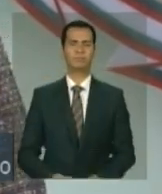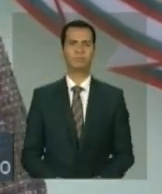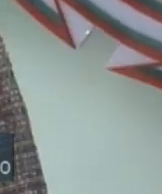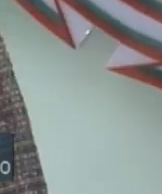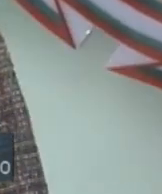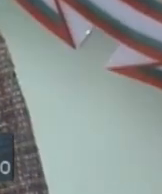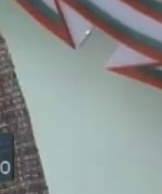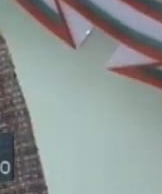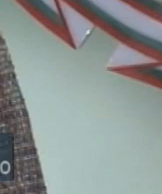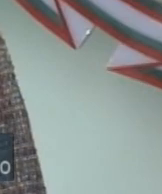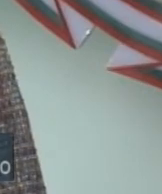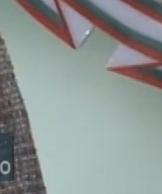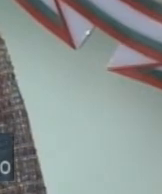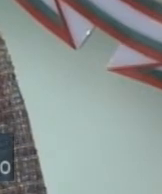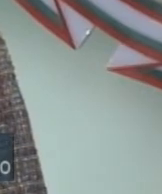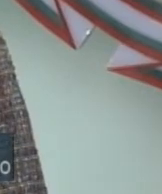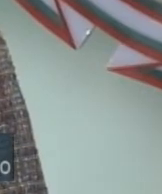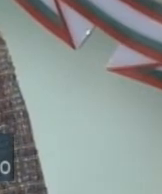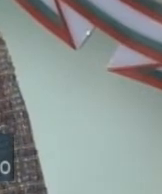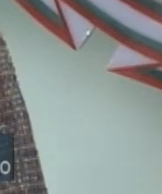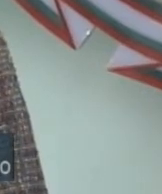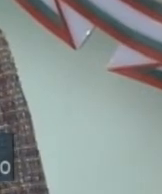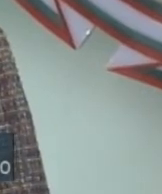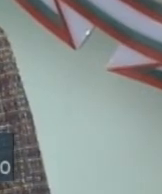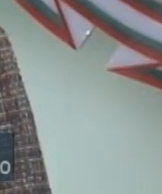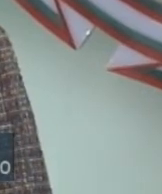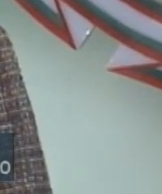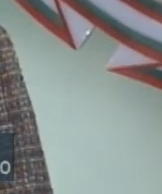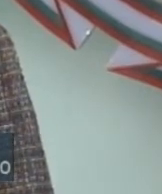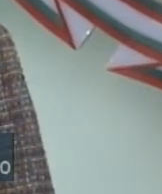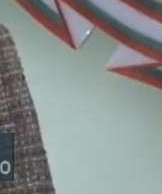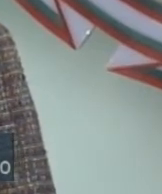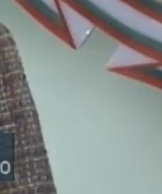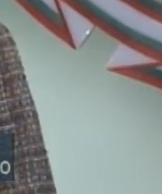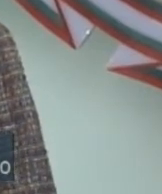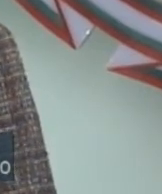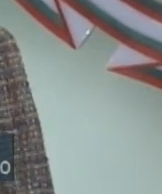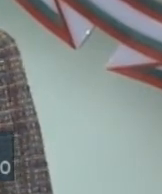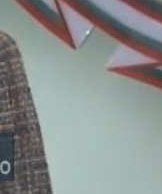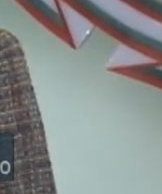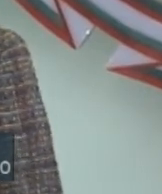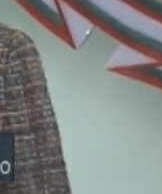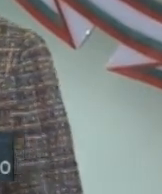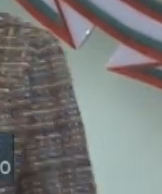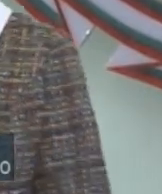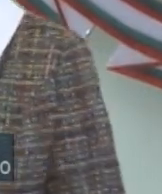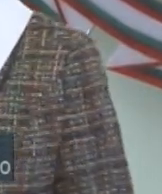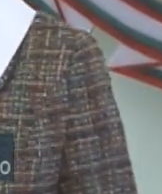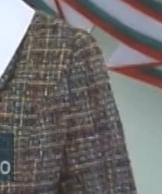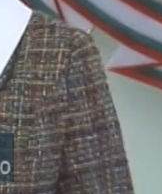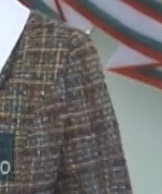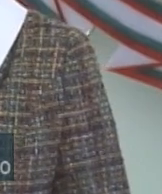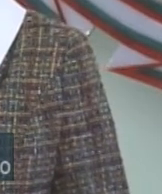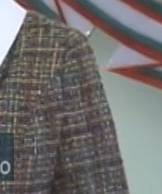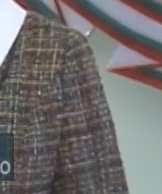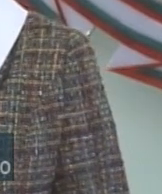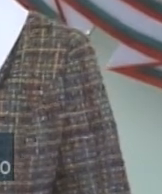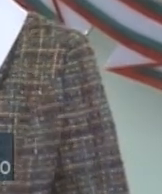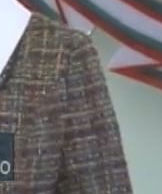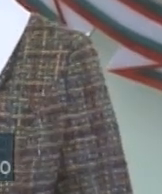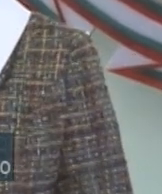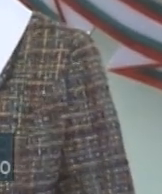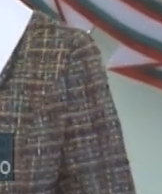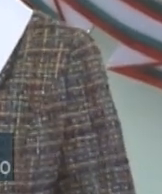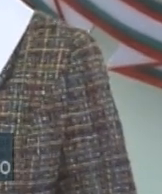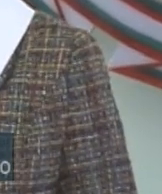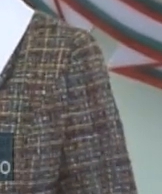a estabilidade, a estabilidade, a desenvolvimento, a integração de